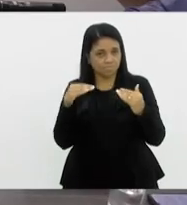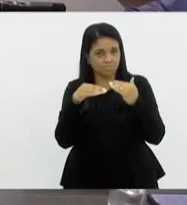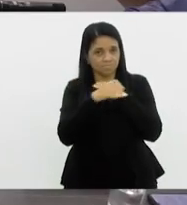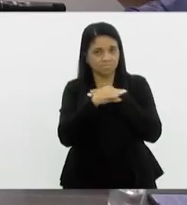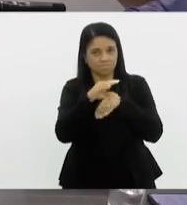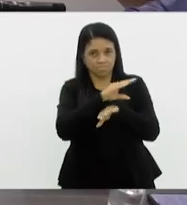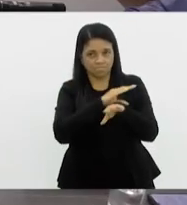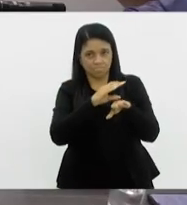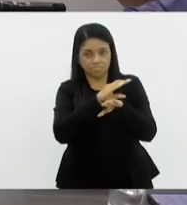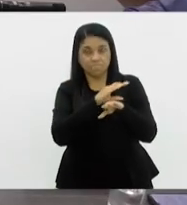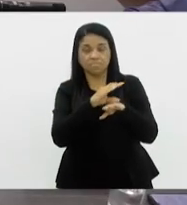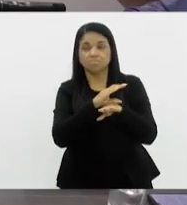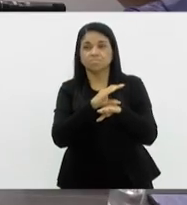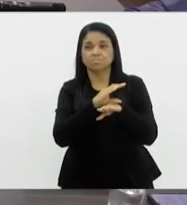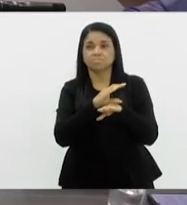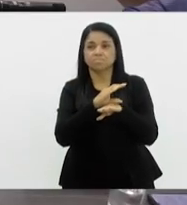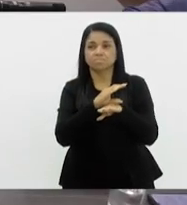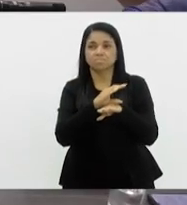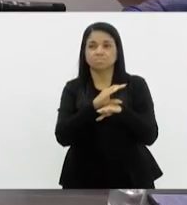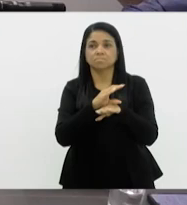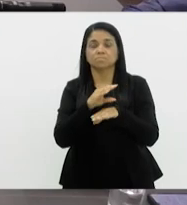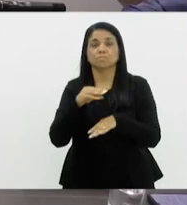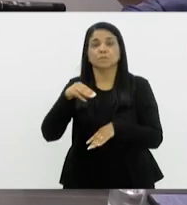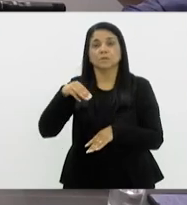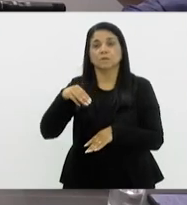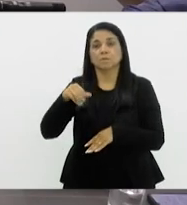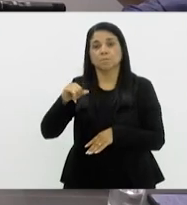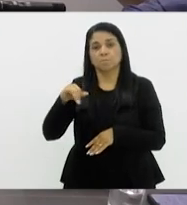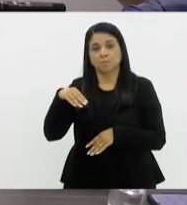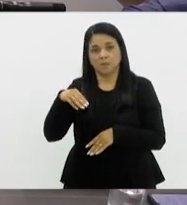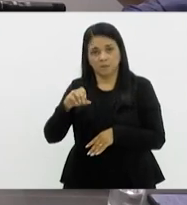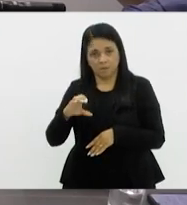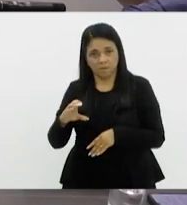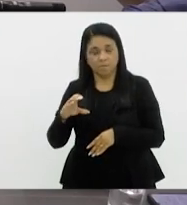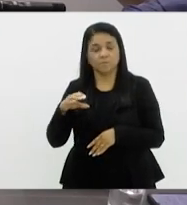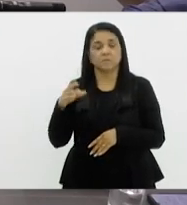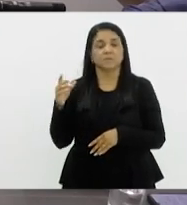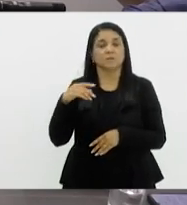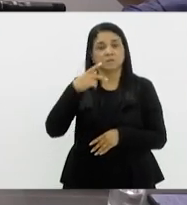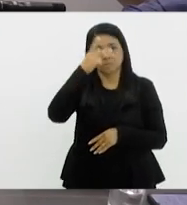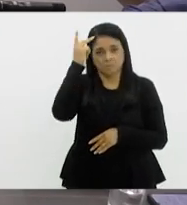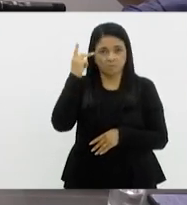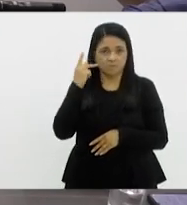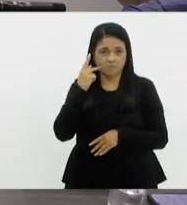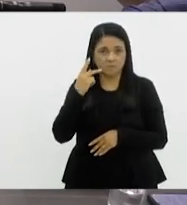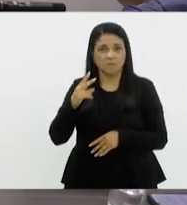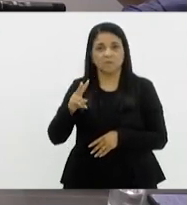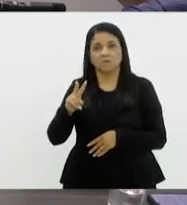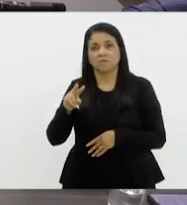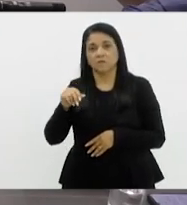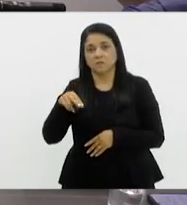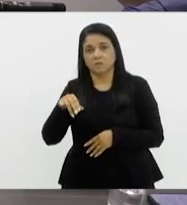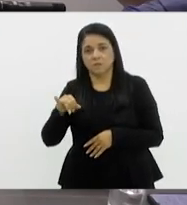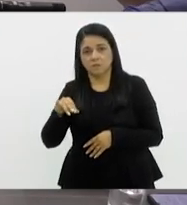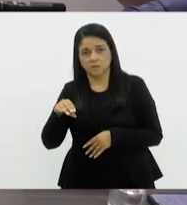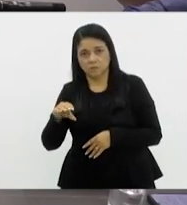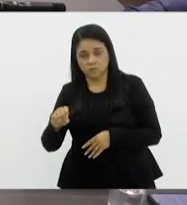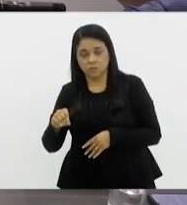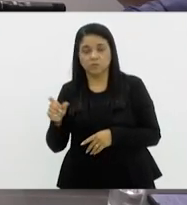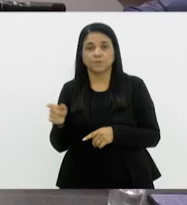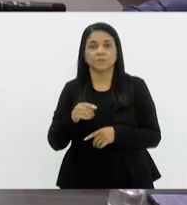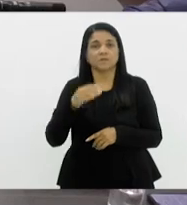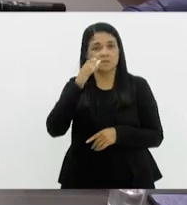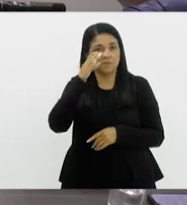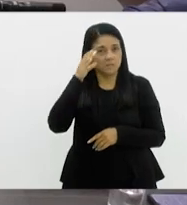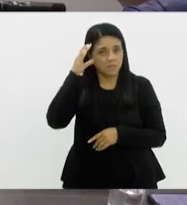constitucionalidade, e aí criou aqui o deputado Mink, o deputado Serafim, o deputado Luiz Paulo 3, eu, o deputado Cozolino, o deputado Célia, pelo voto original, vou ter que dar o